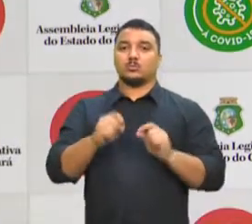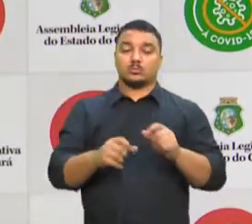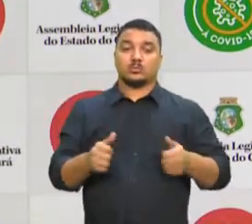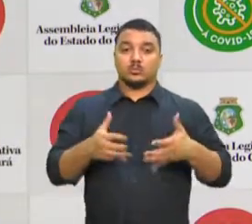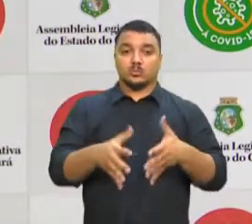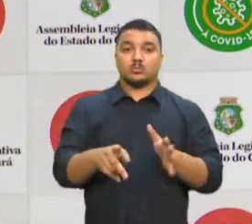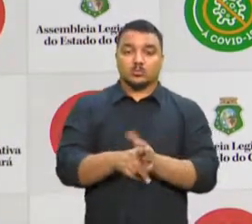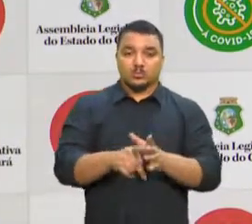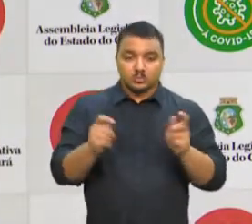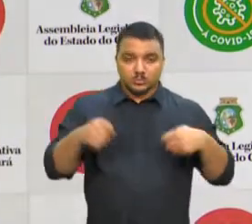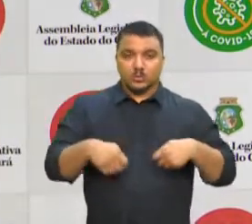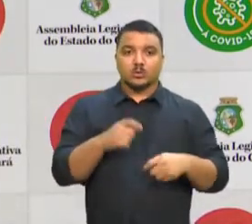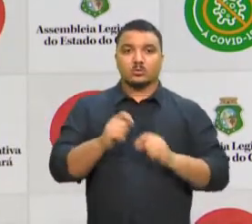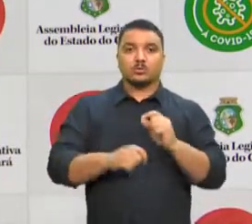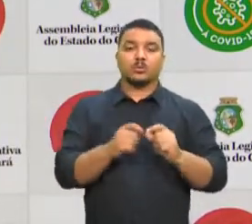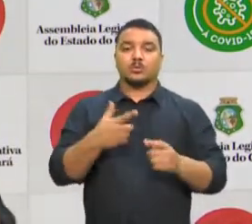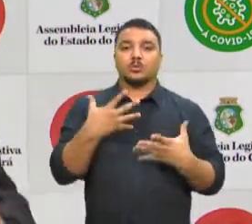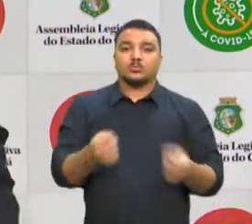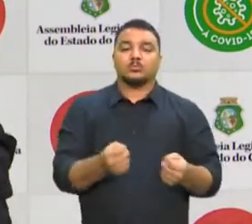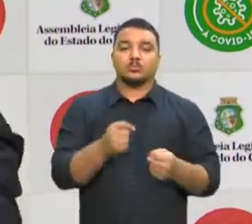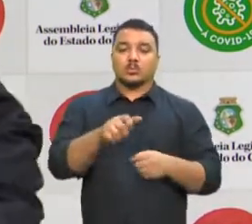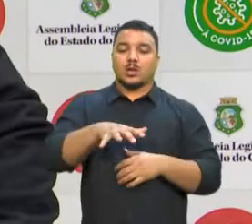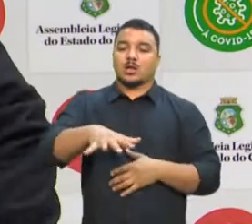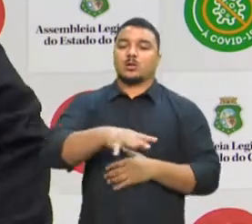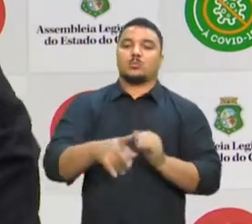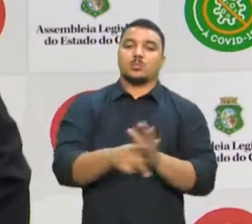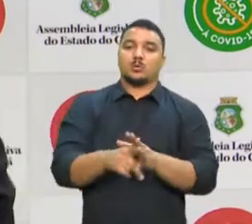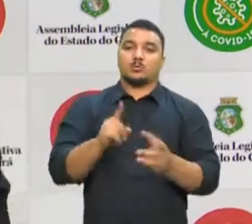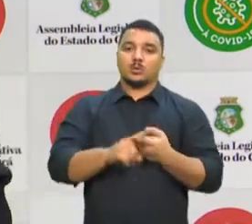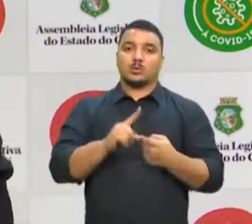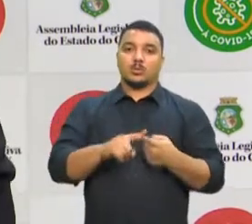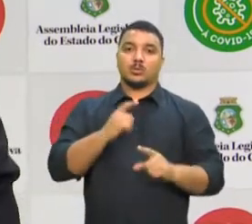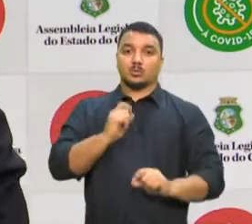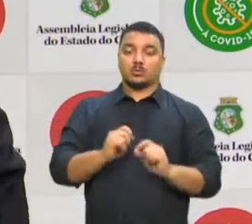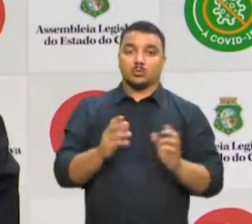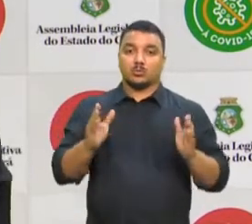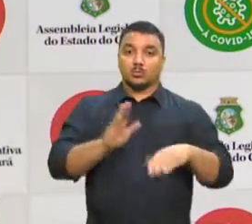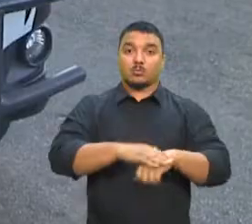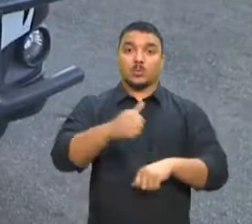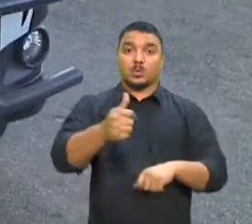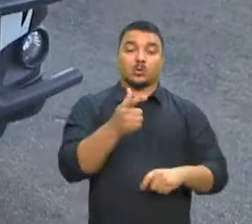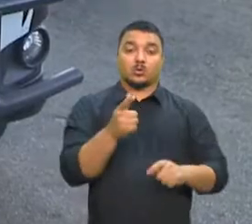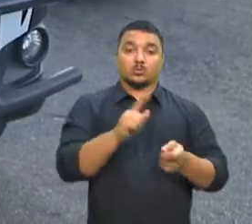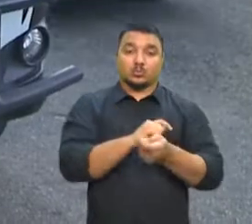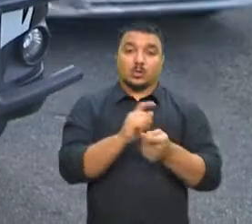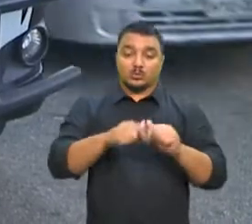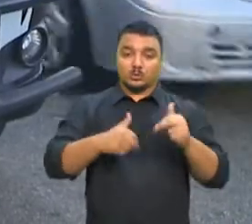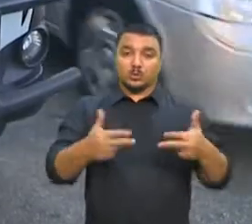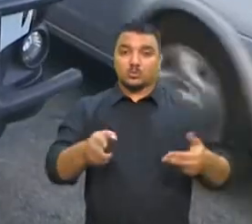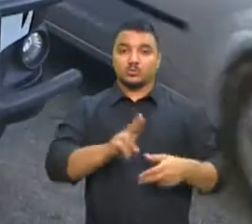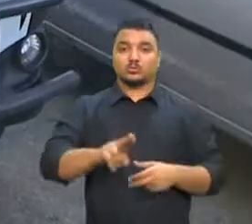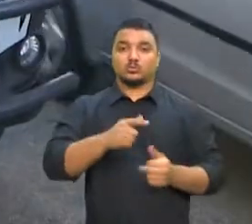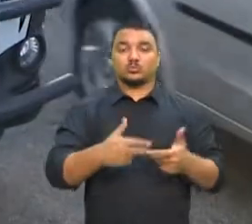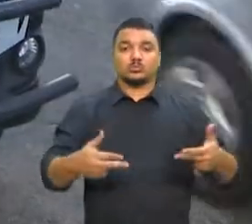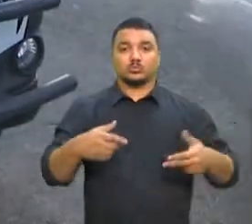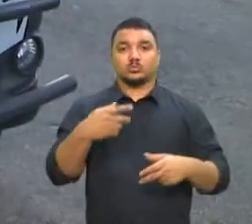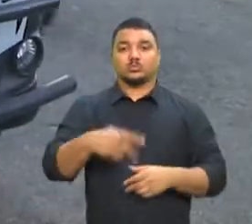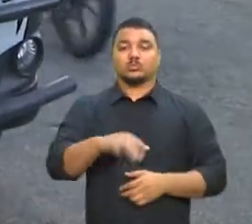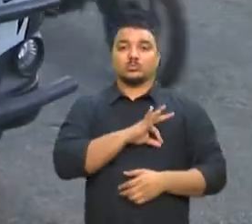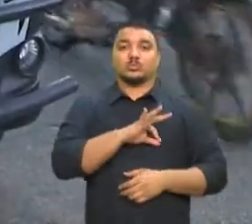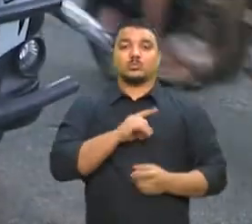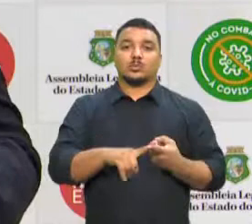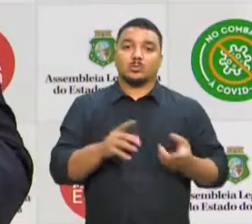ser um reconhecimento para os profissionais da área e a oportunidade para melhoria dos equipamentos, além de estímulo para o ingresso de